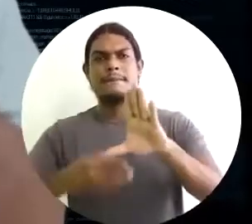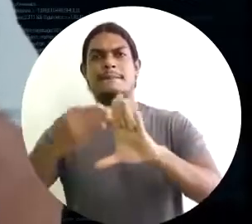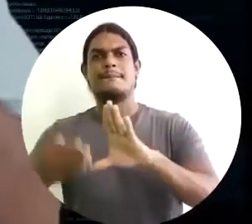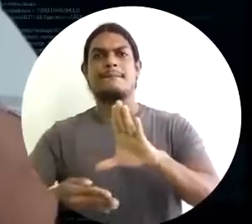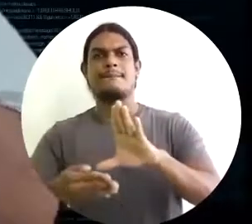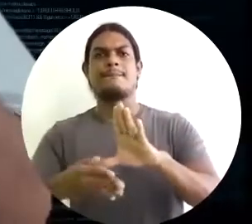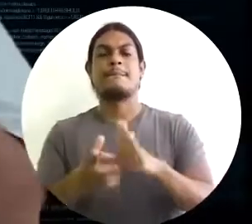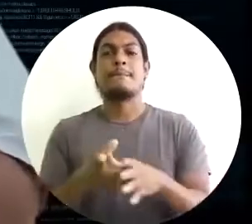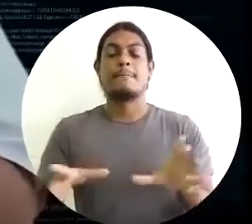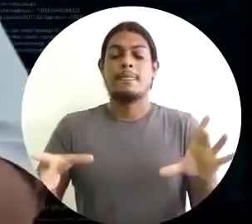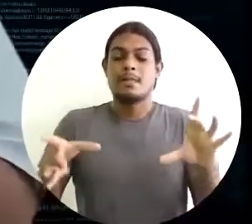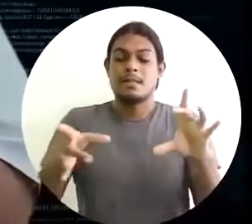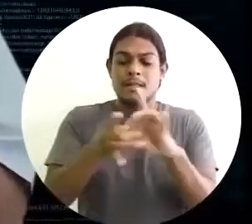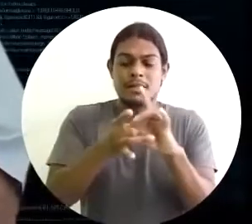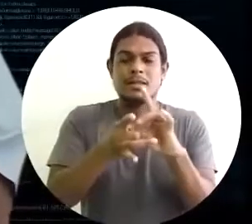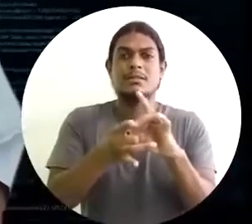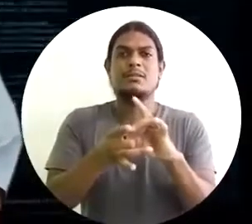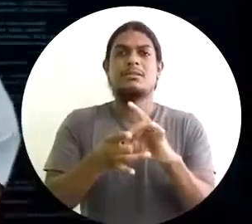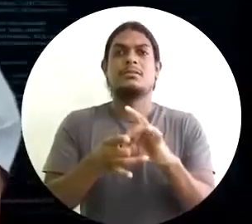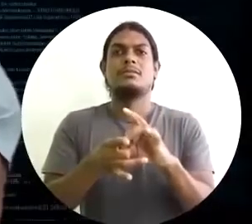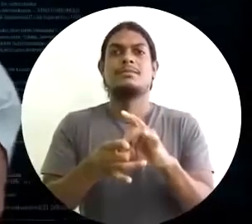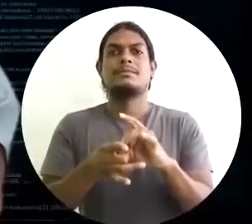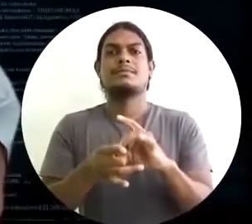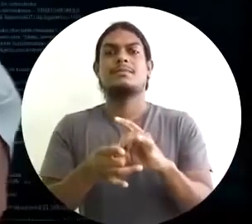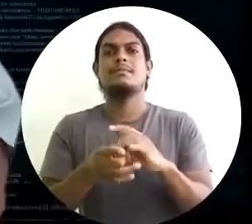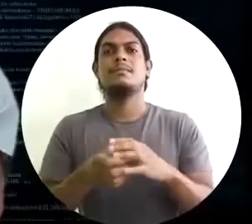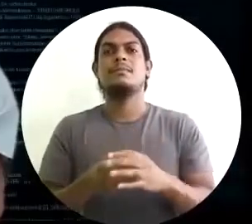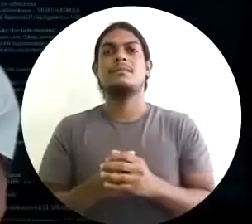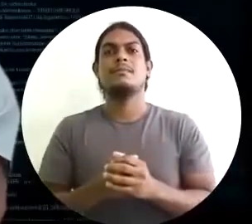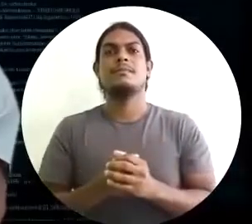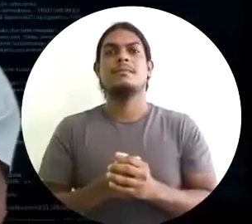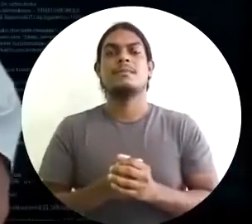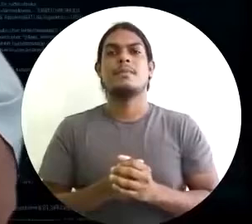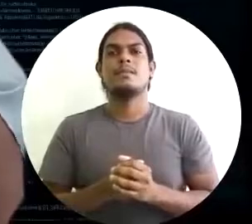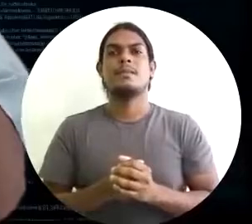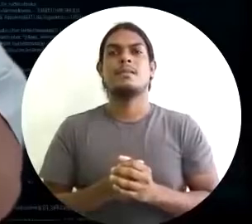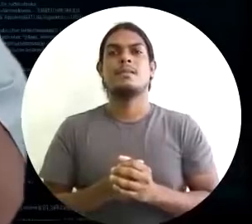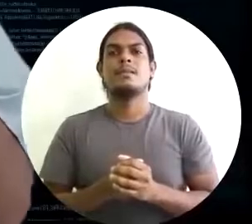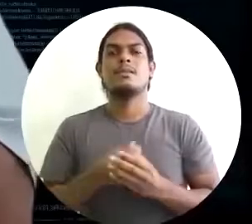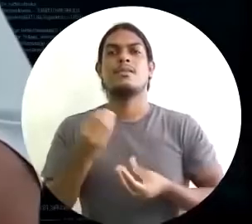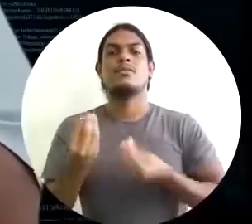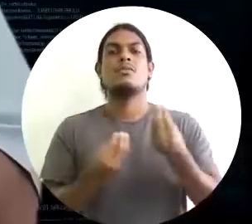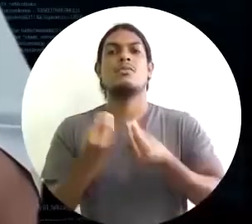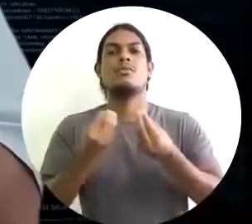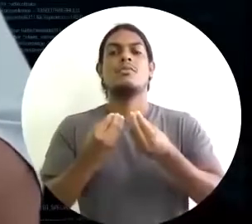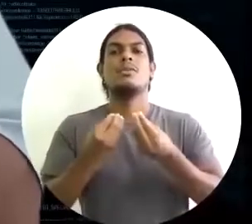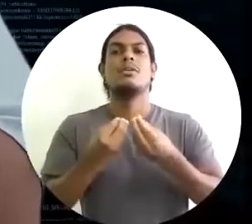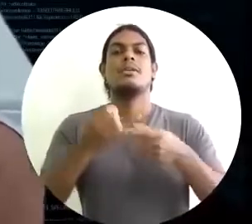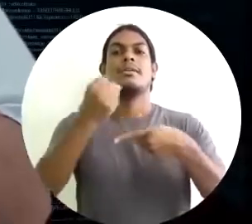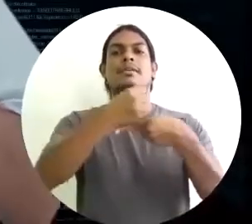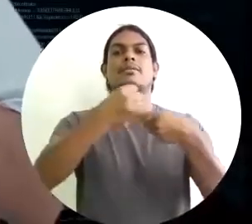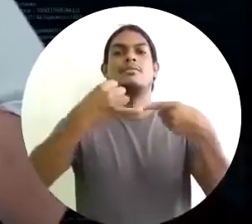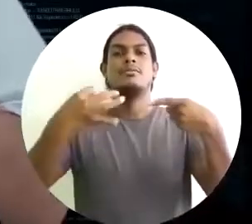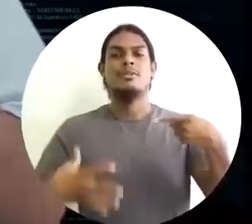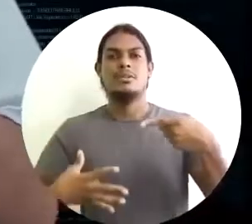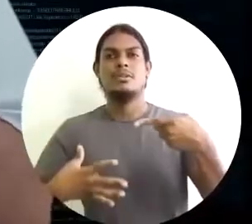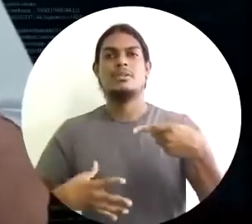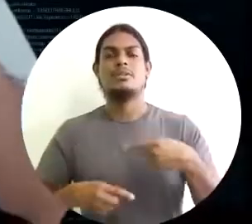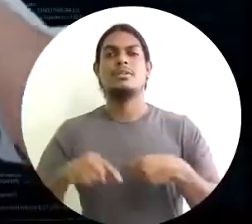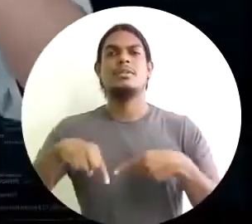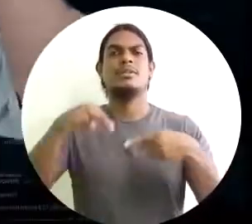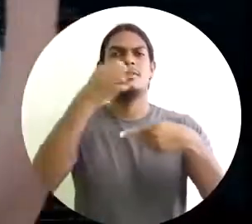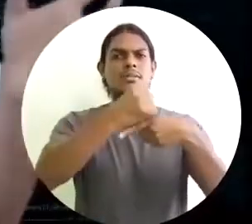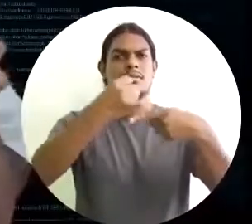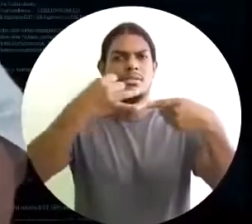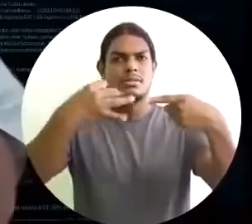A ligação entre um e outro, ela ocorre através de links. E esses links, eles fazem com